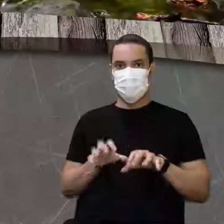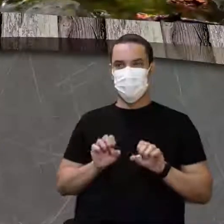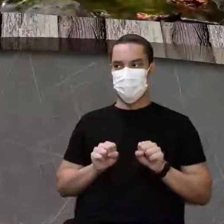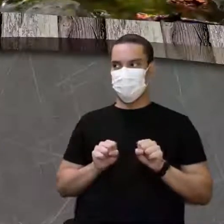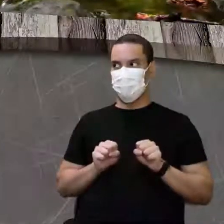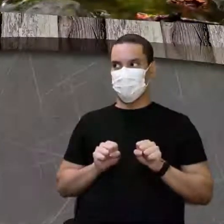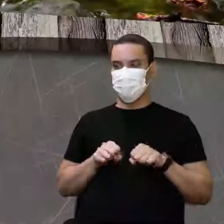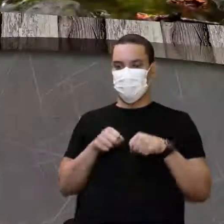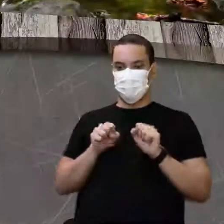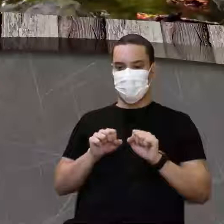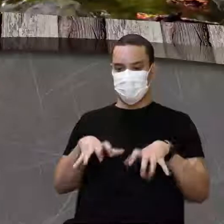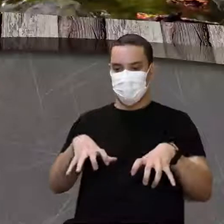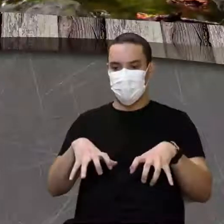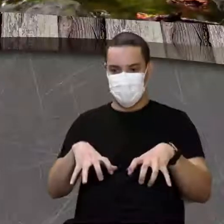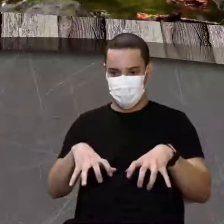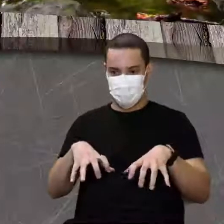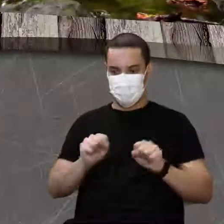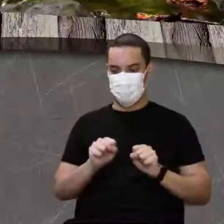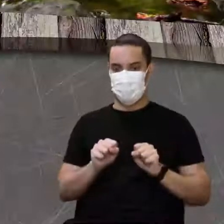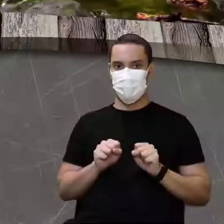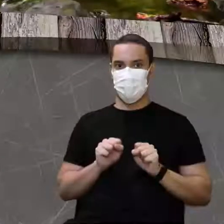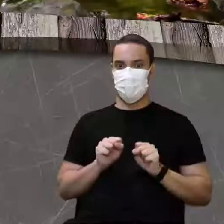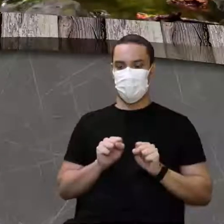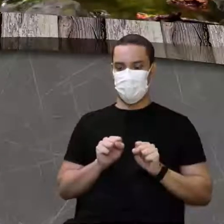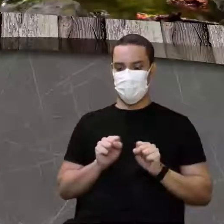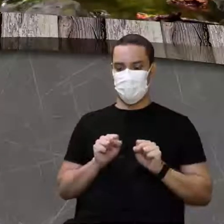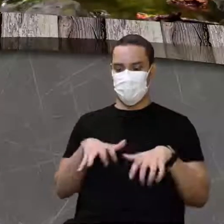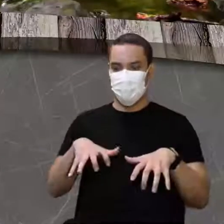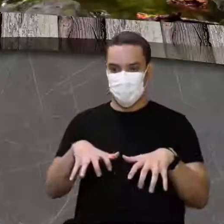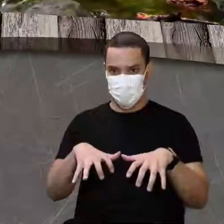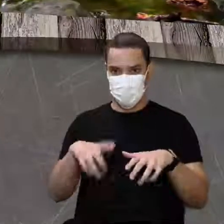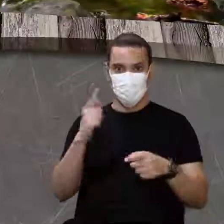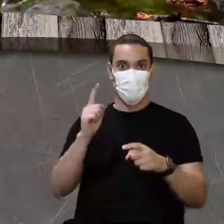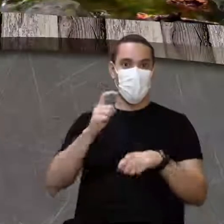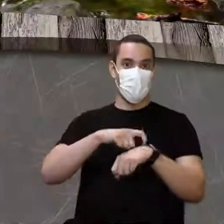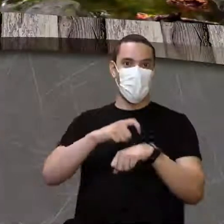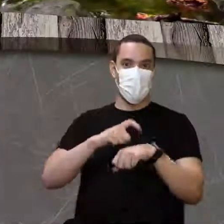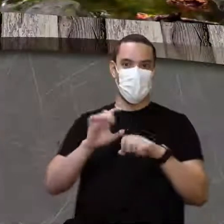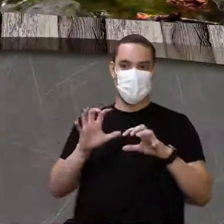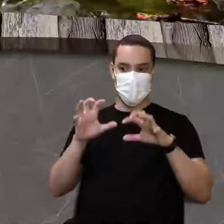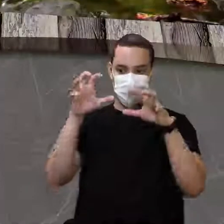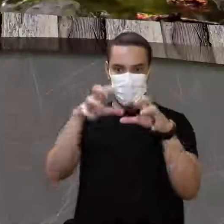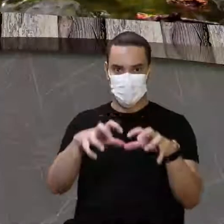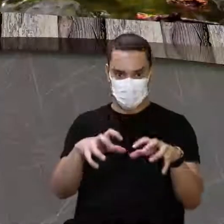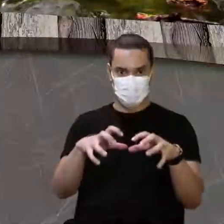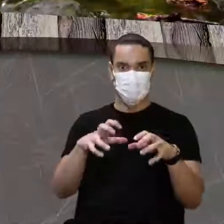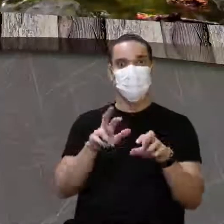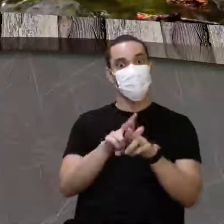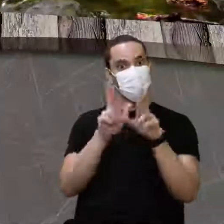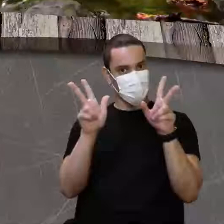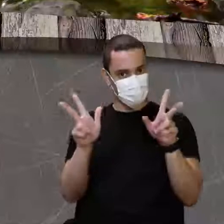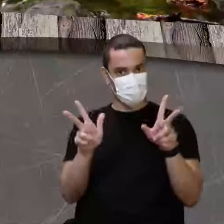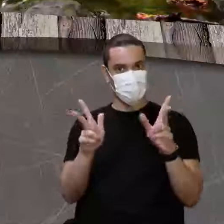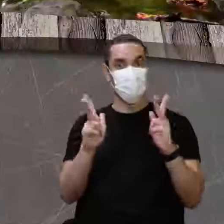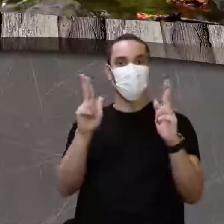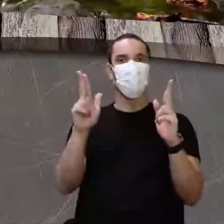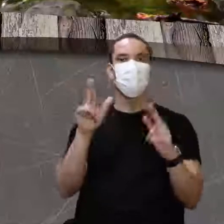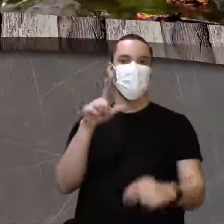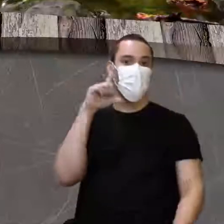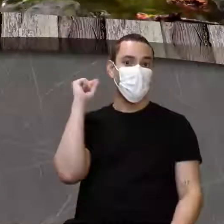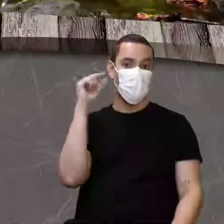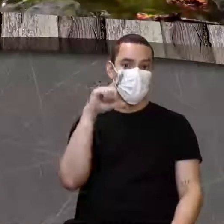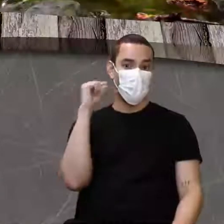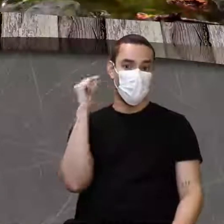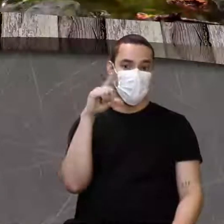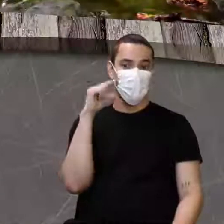os felinos não, eles estão ali e eles projetam no momento de ataque para a presa. Projetam as garras dele. Igual gato, não tem gato, tá